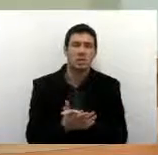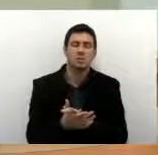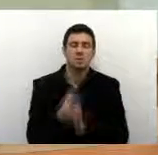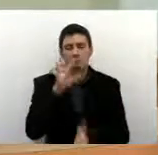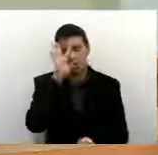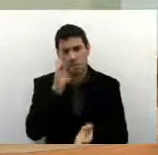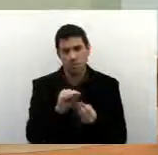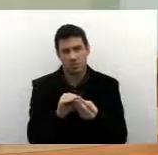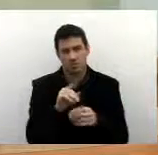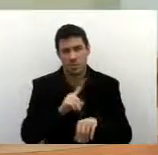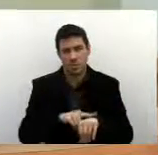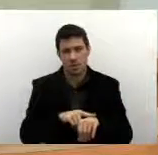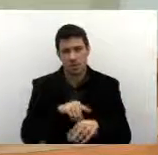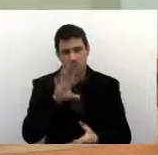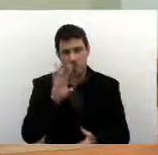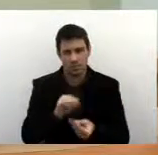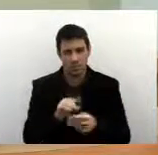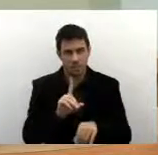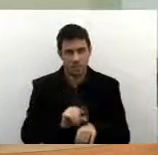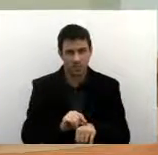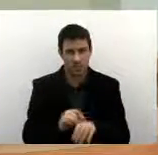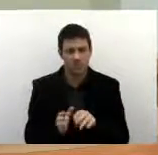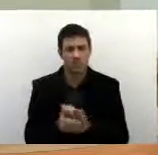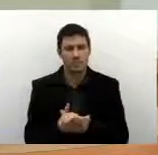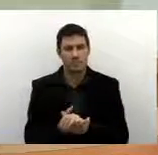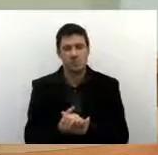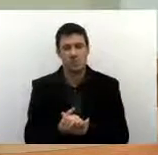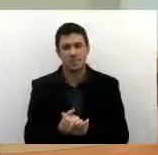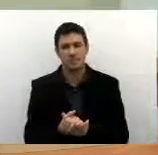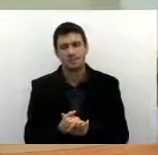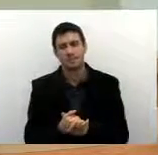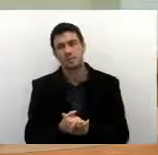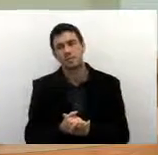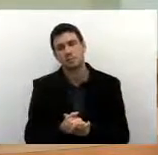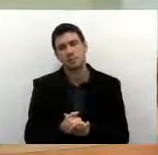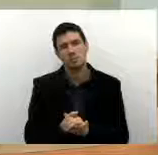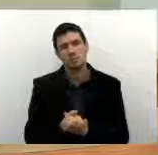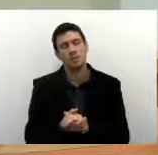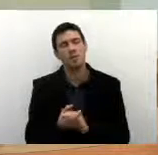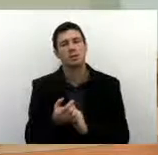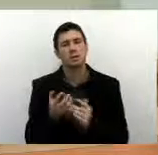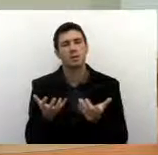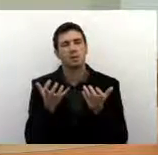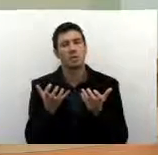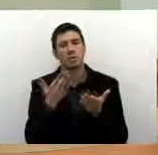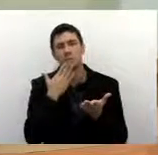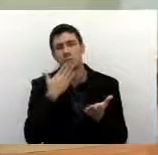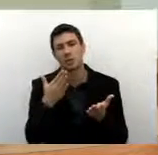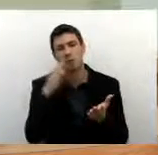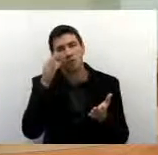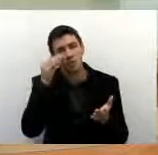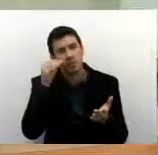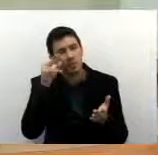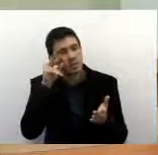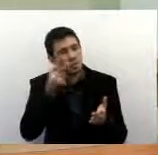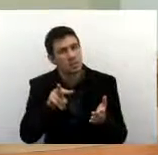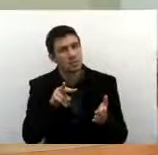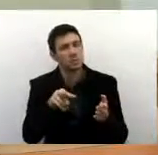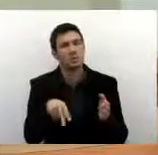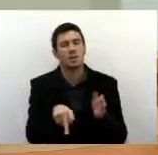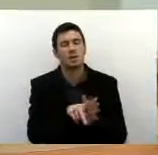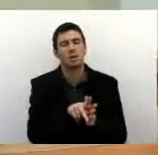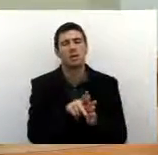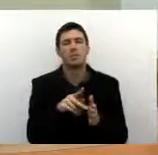concluir, já acabou meu tempo, não? Ah, tá bom. Não, presidente. Então, a gente pede vista a processos